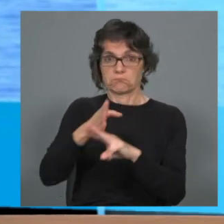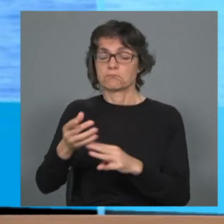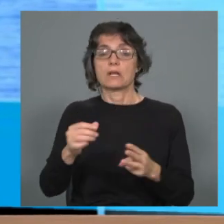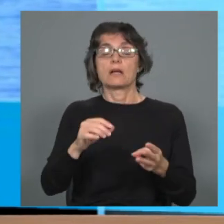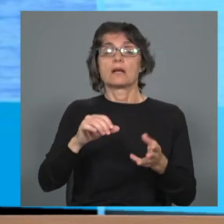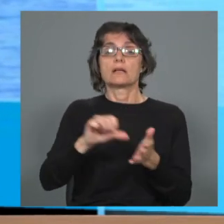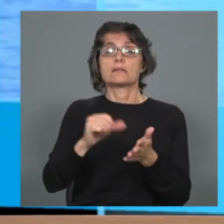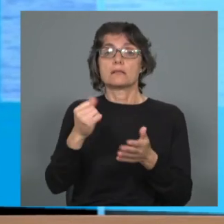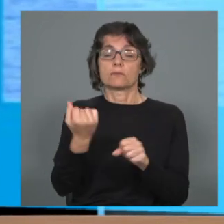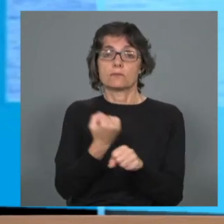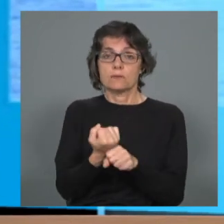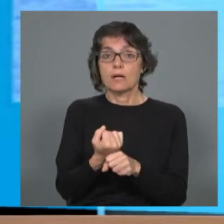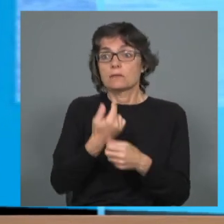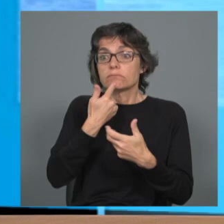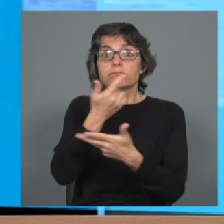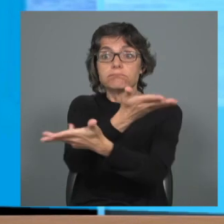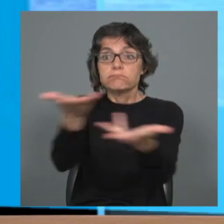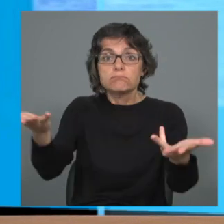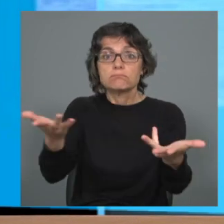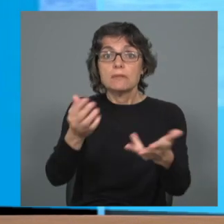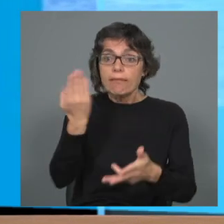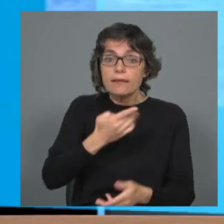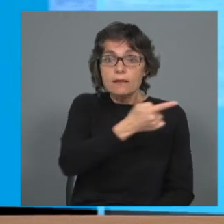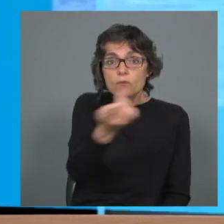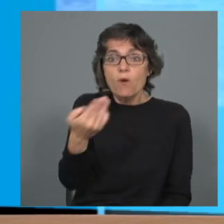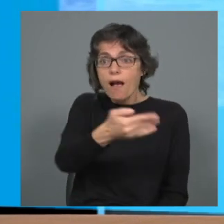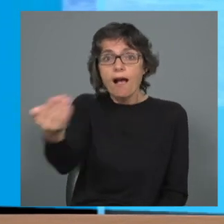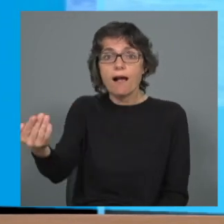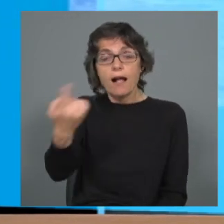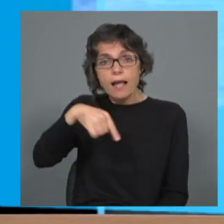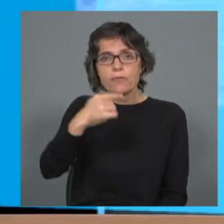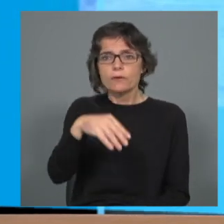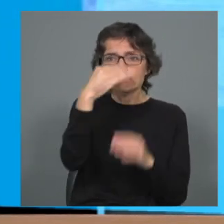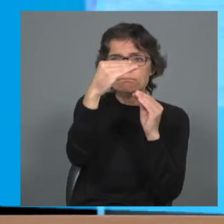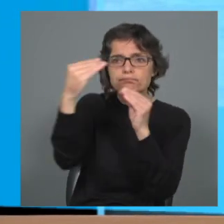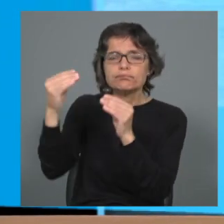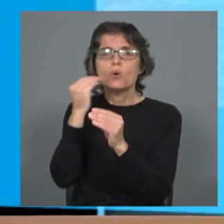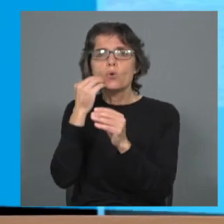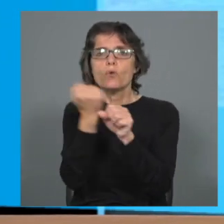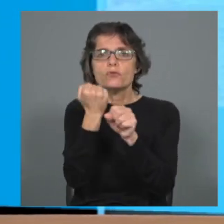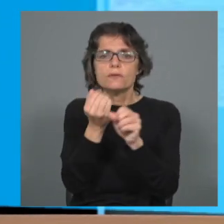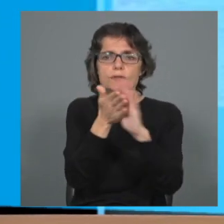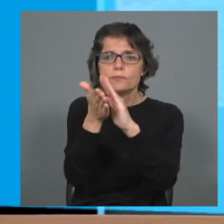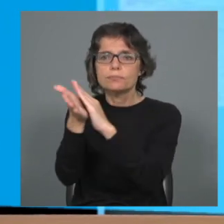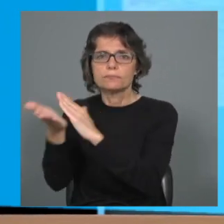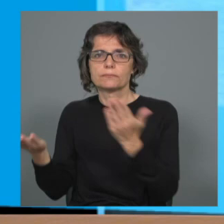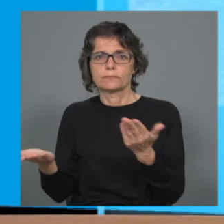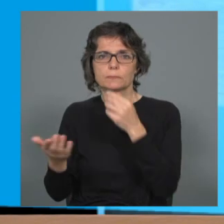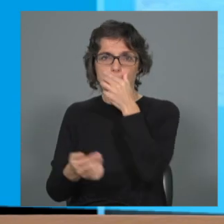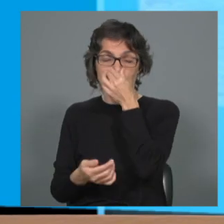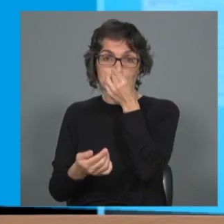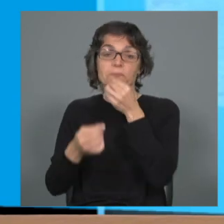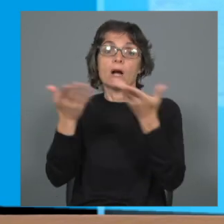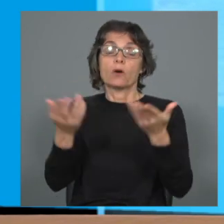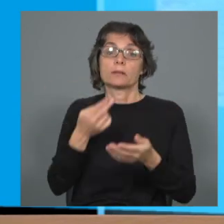emprego. É a filosofia da ajuda de mãe ensiná-las a recorrer a esses serviços que há. Agora, na verdade, há